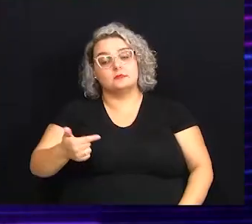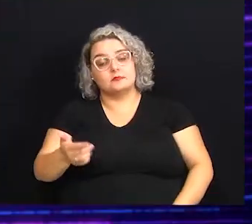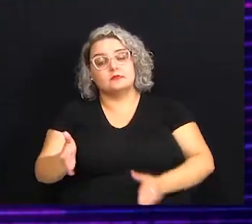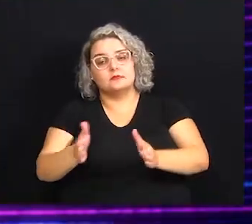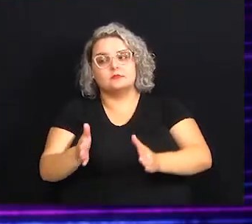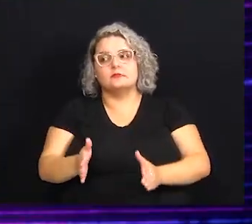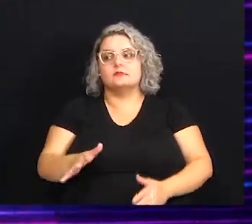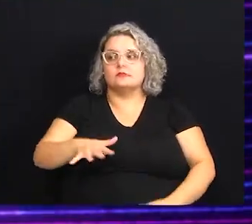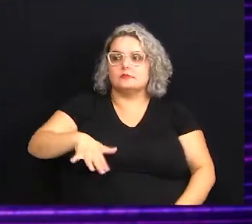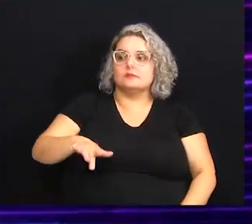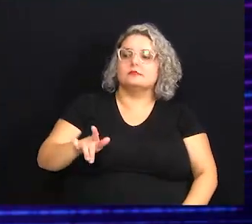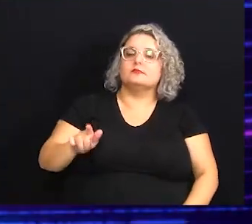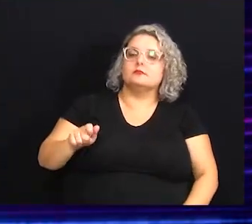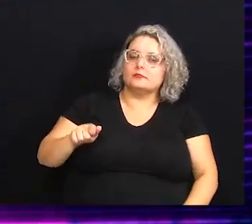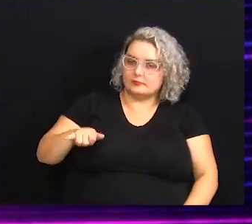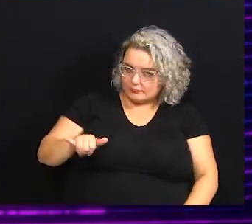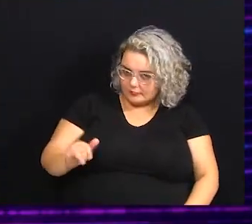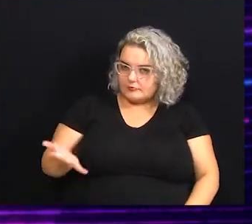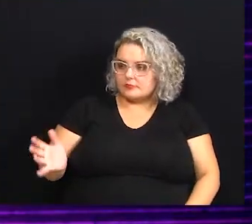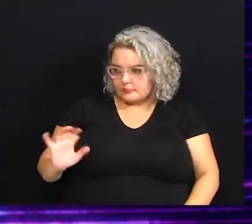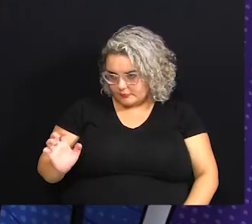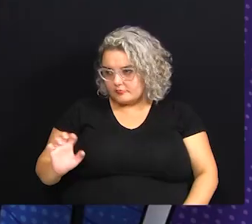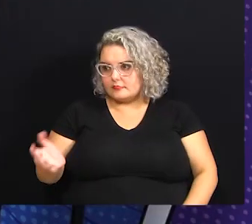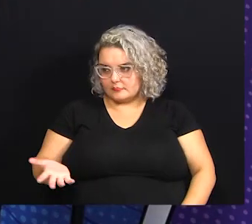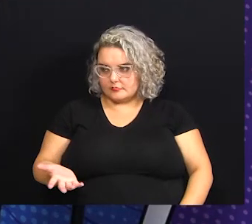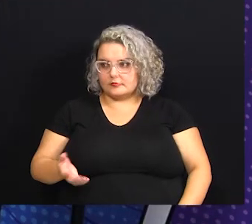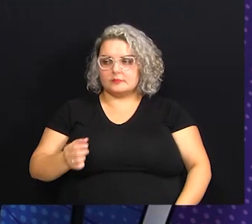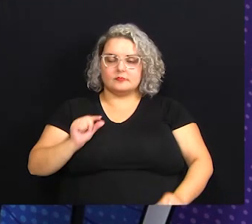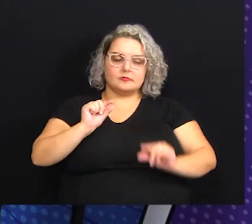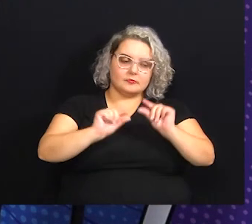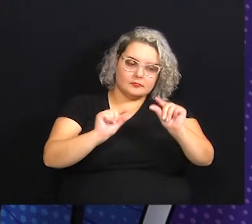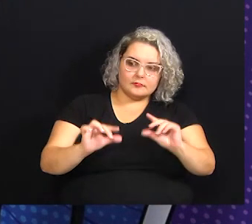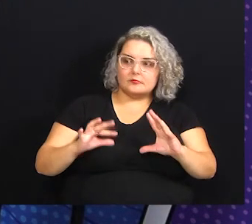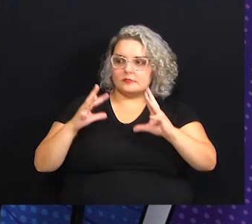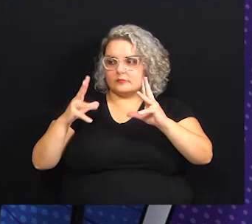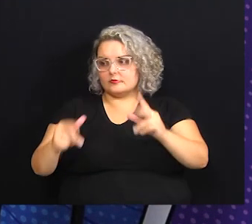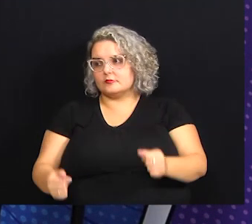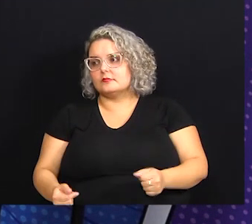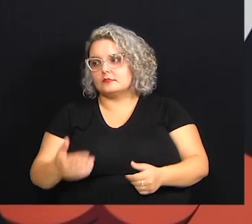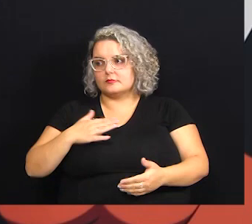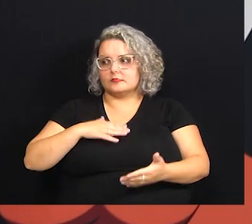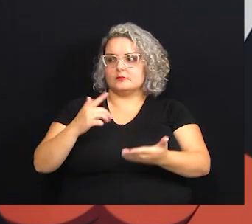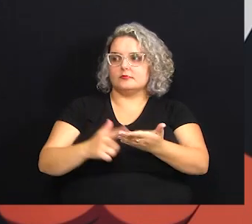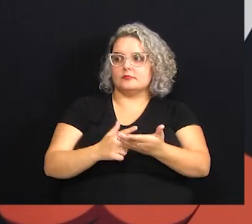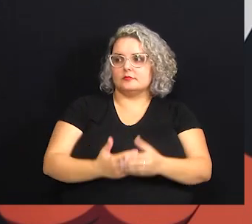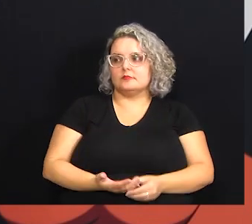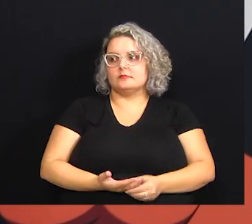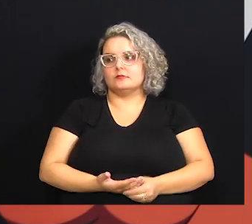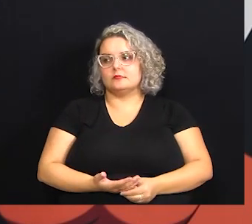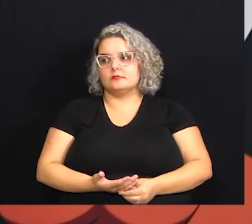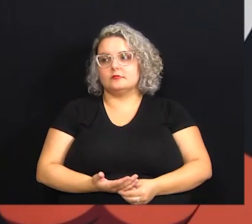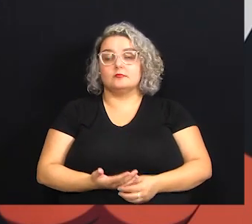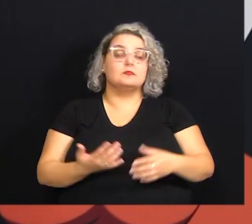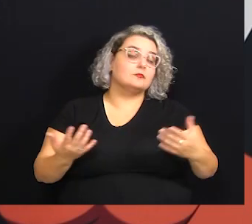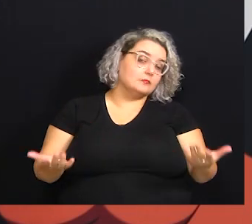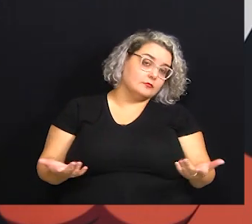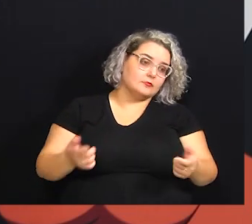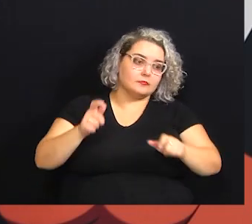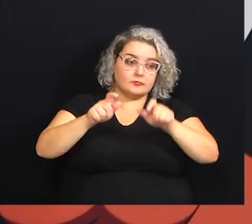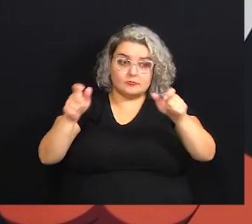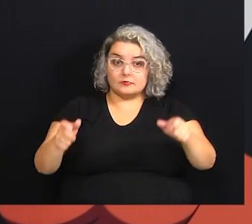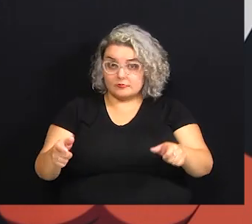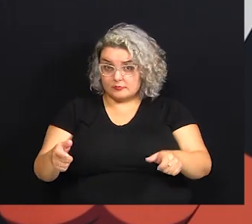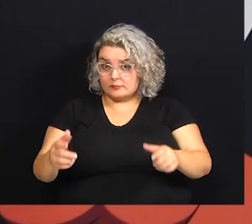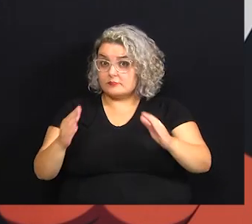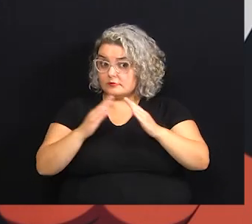um couple gay. Então eu tento abordar um pouquinho de tudo assim no meu livro. Bom, o pessoal de casa